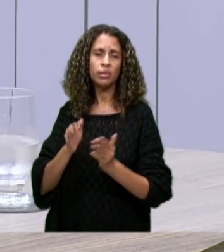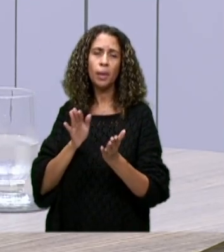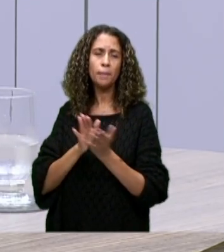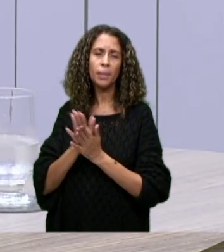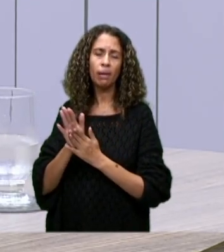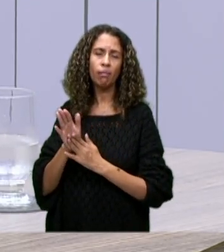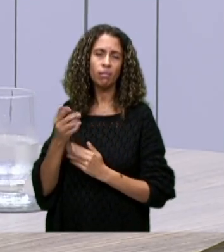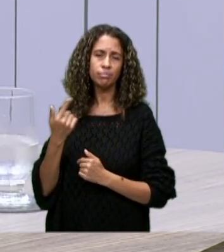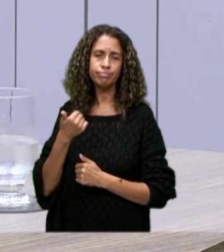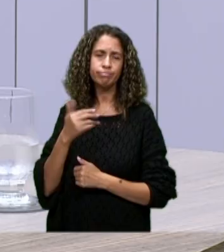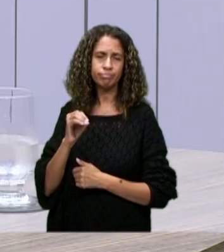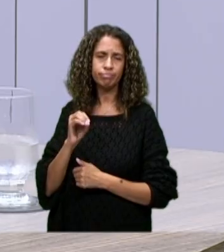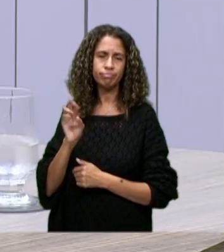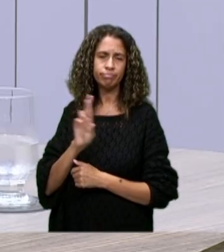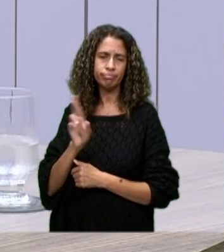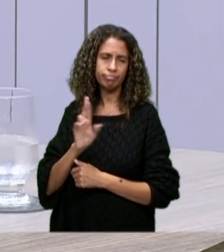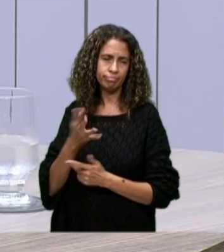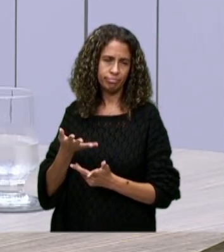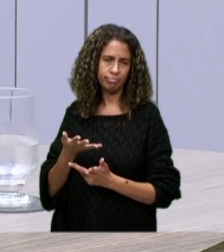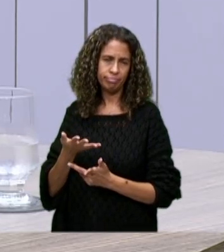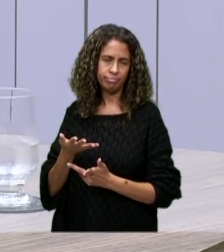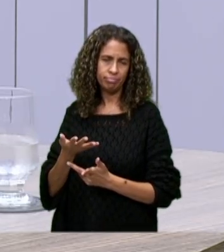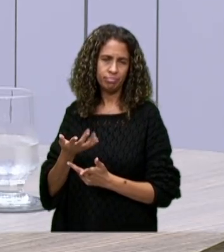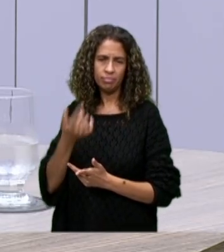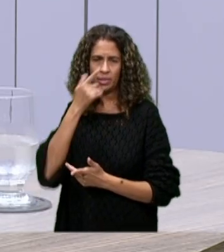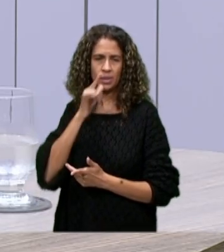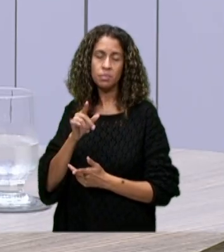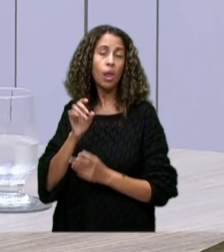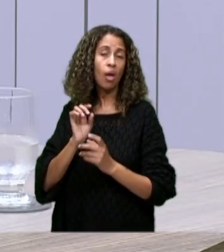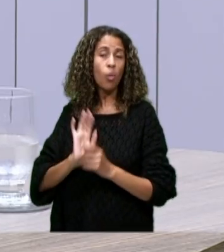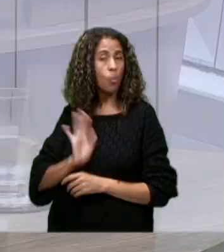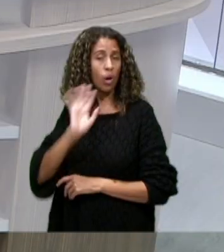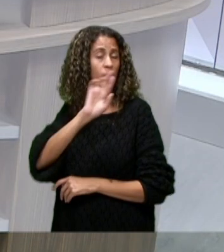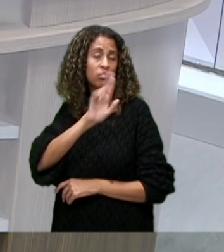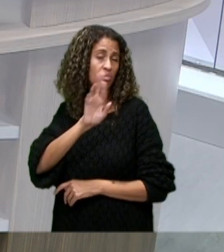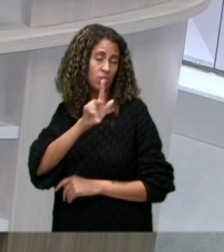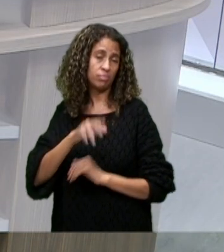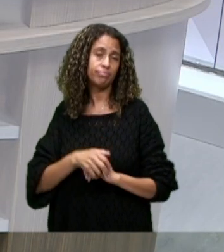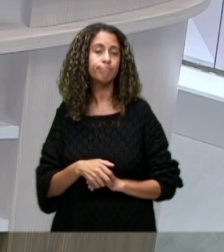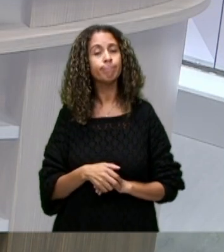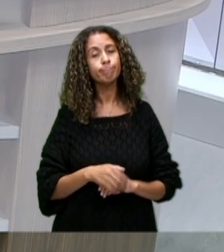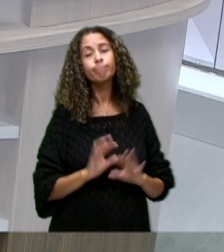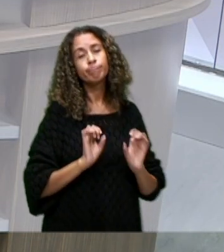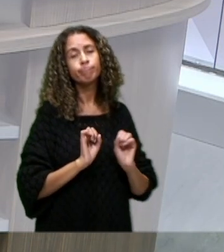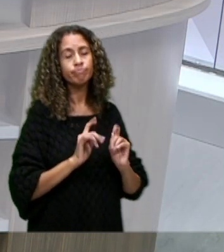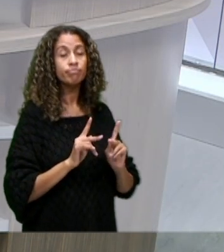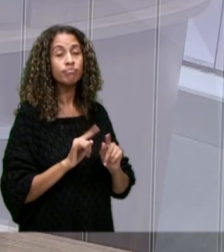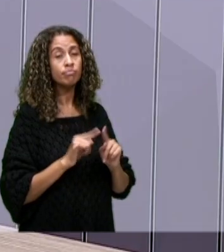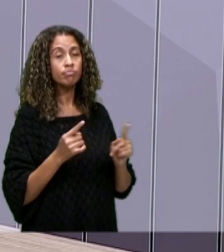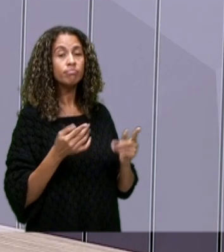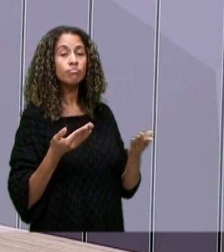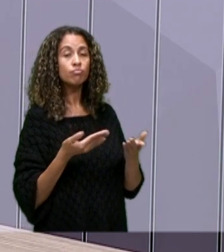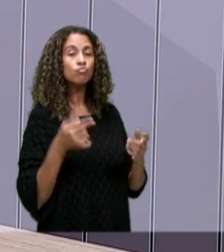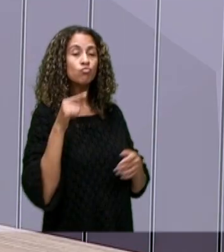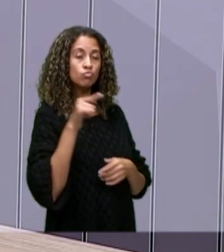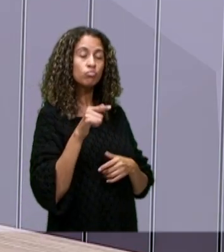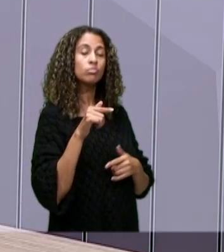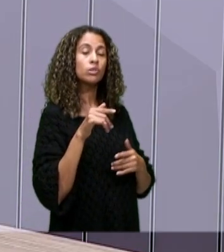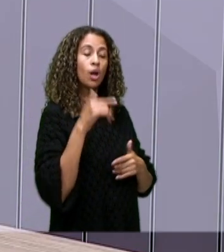a mais para receber o livro físico. Nem é tão caro assim. Mas enfim, hoje você está trabalhando